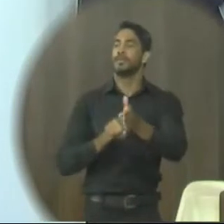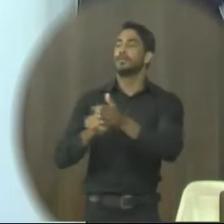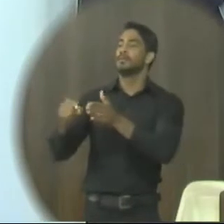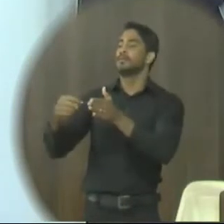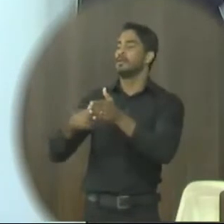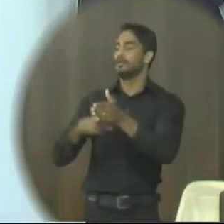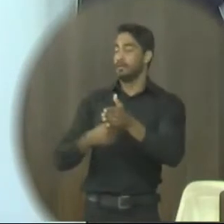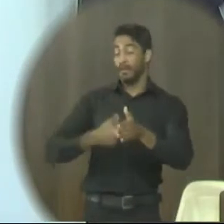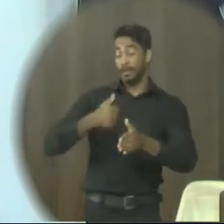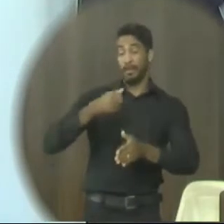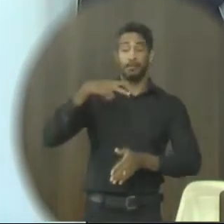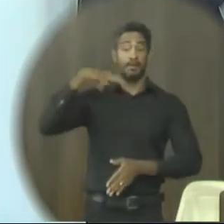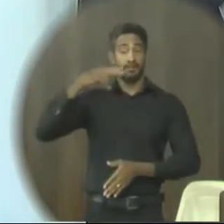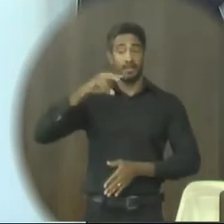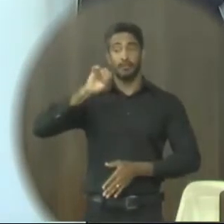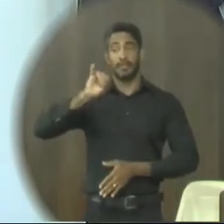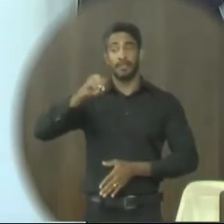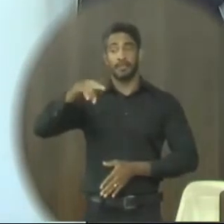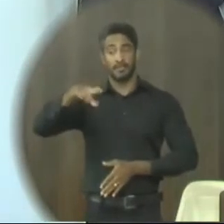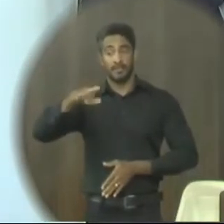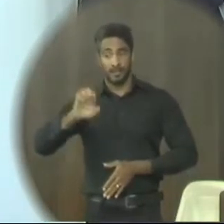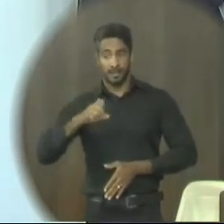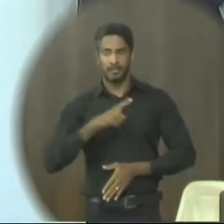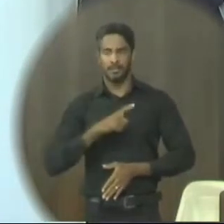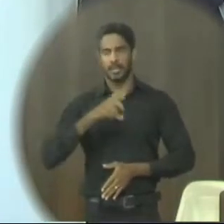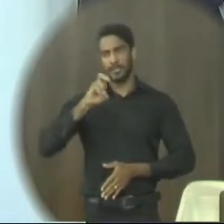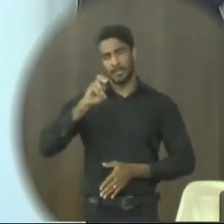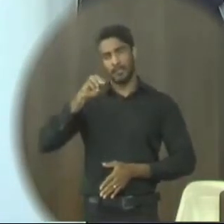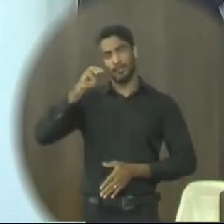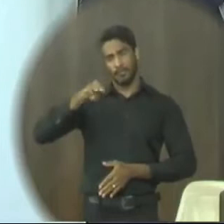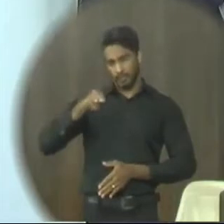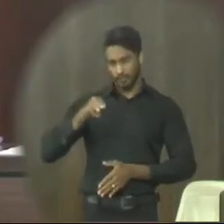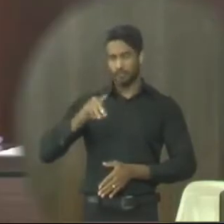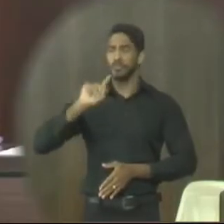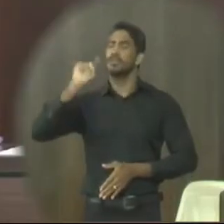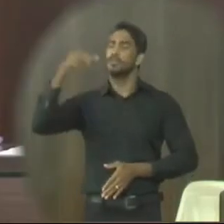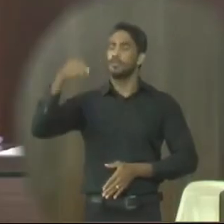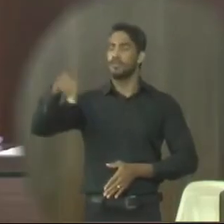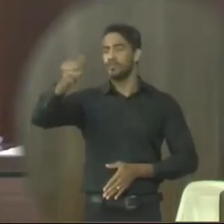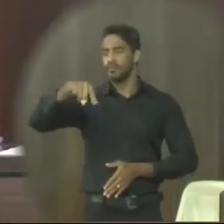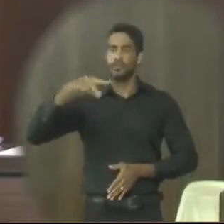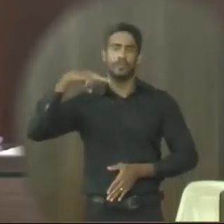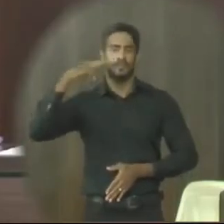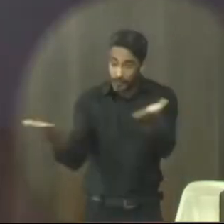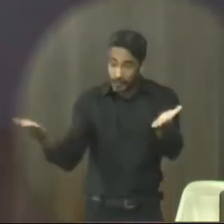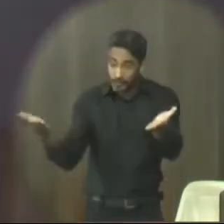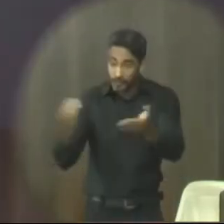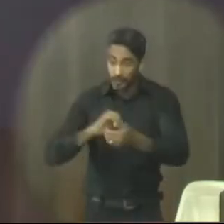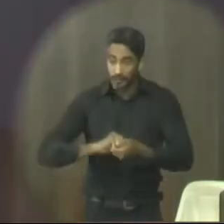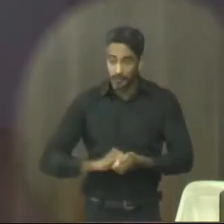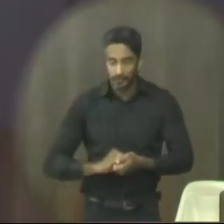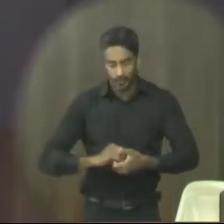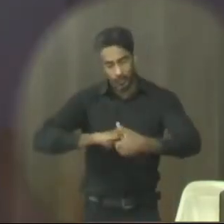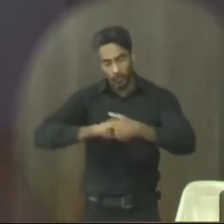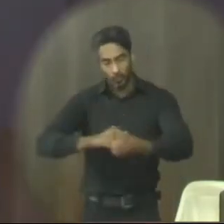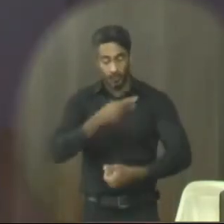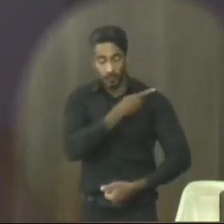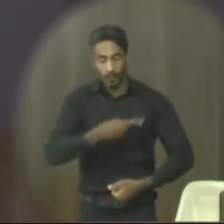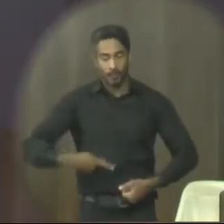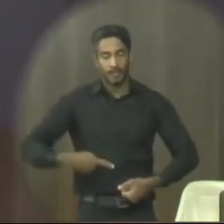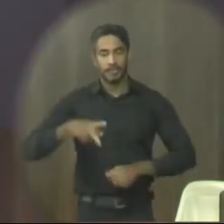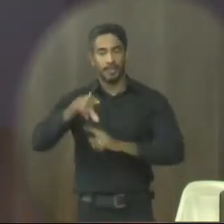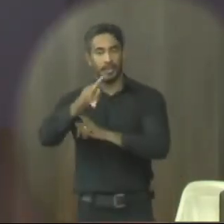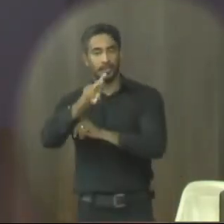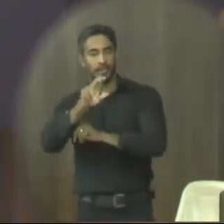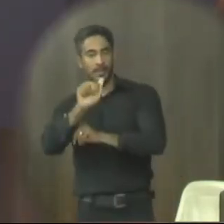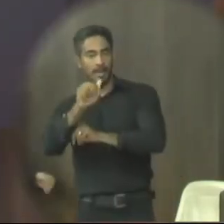primeiro para a vereadora Islane, terá 5 minutos, se quiser fazer o uso, e depois os demais vereadores, 2 minutos. Cumprimentar o presidente Ramon, em